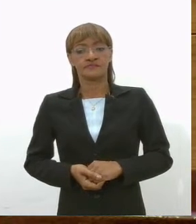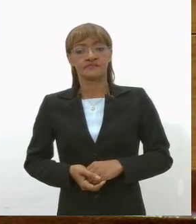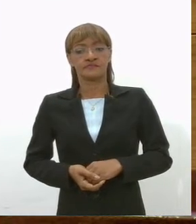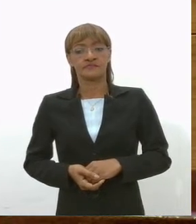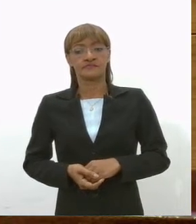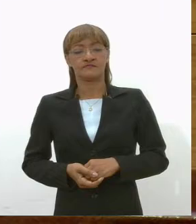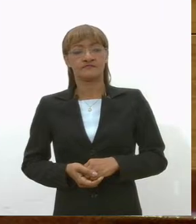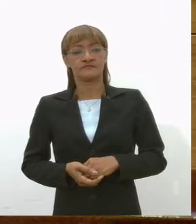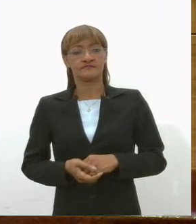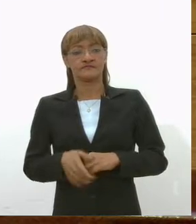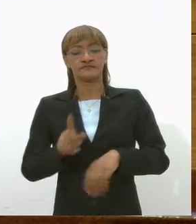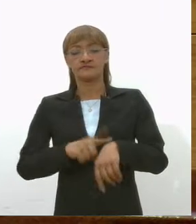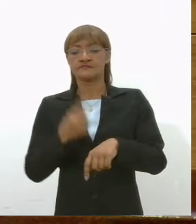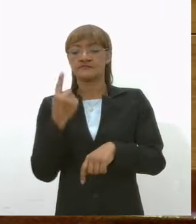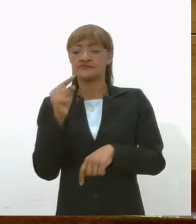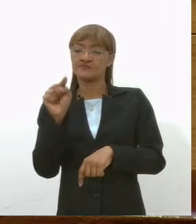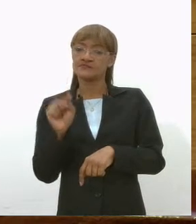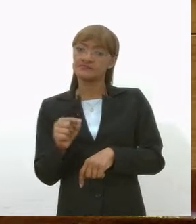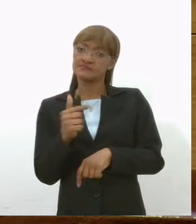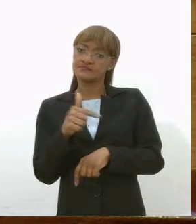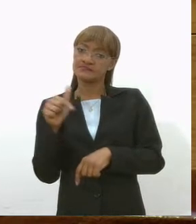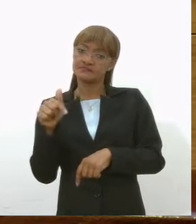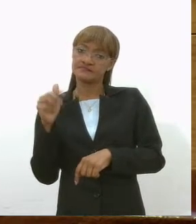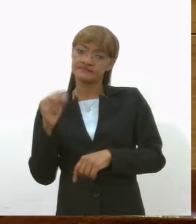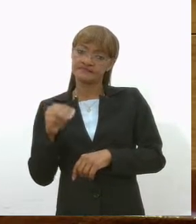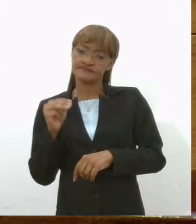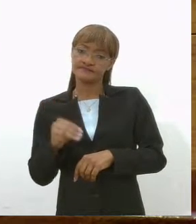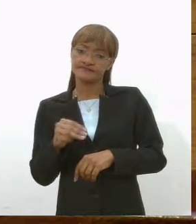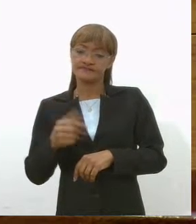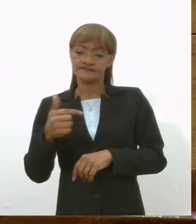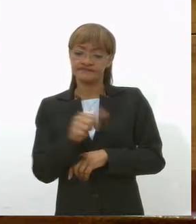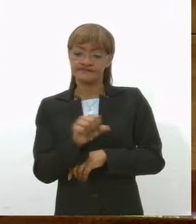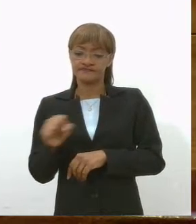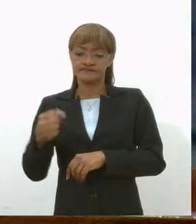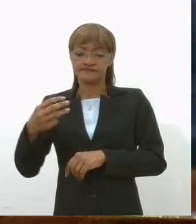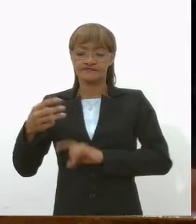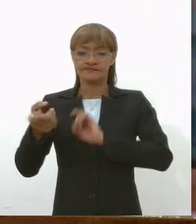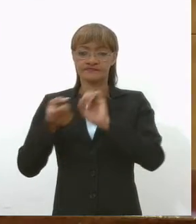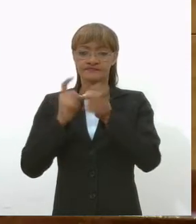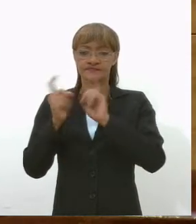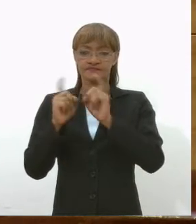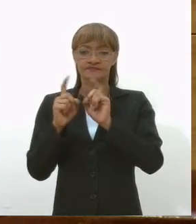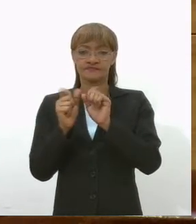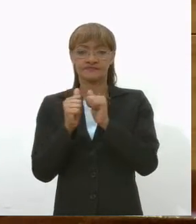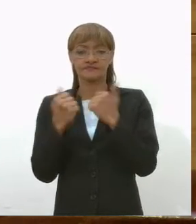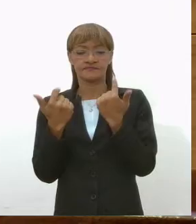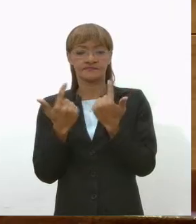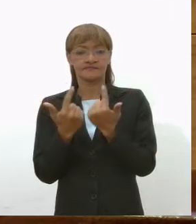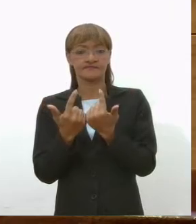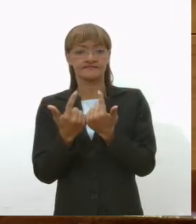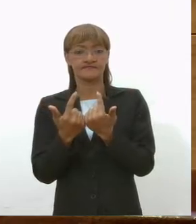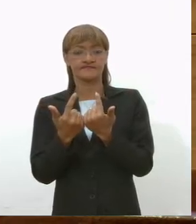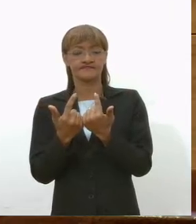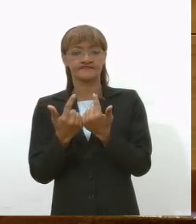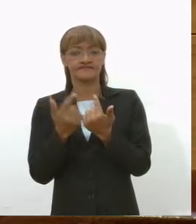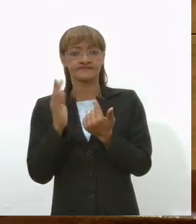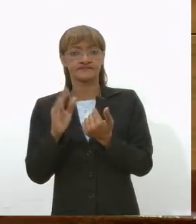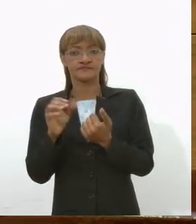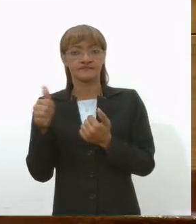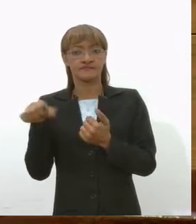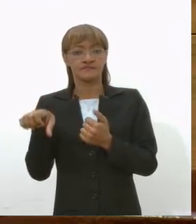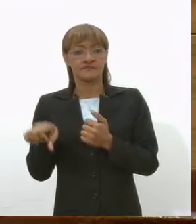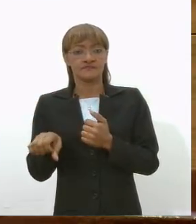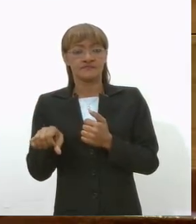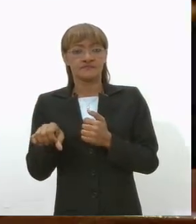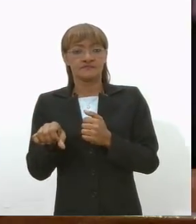às 13 horas e 27 minutos, segundo período da 3ª Sessão Legislativa Ordinária da 19ª